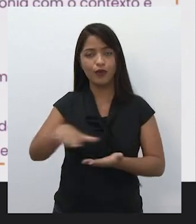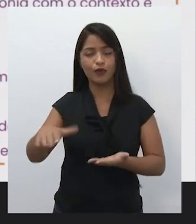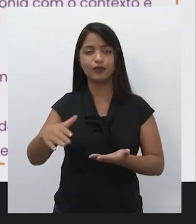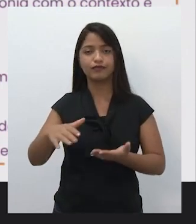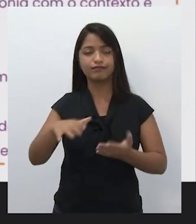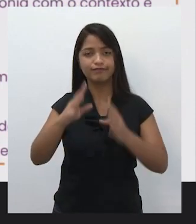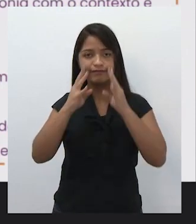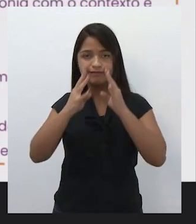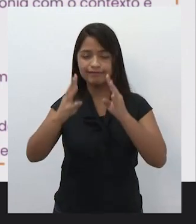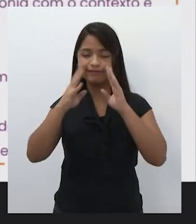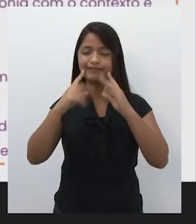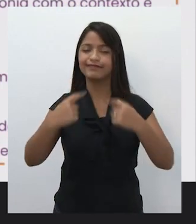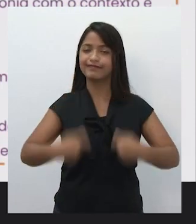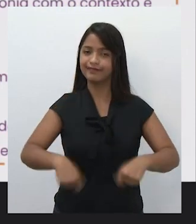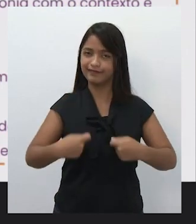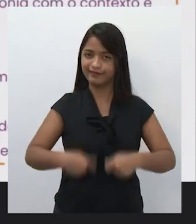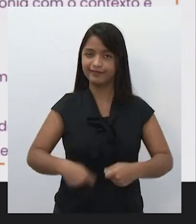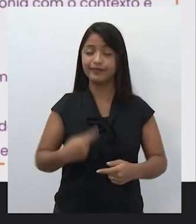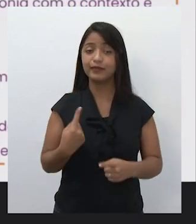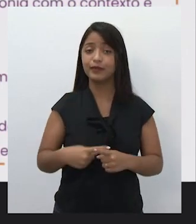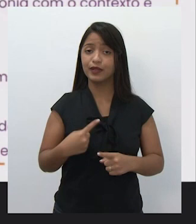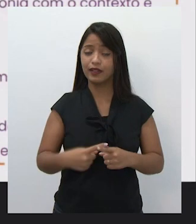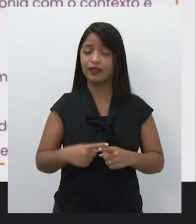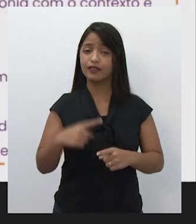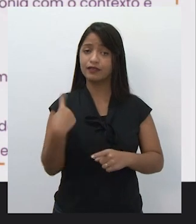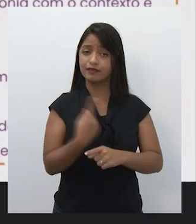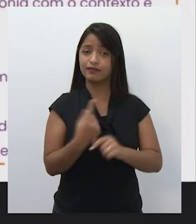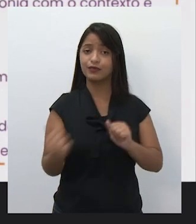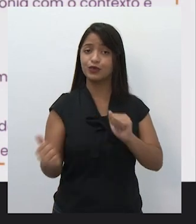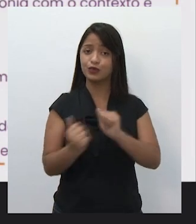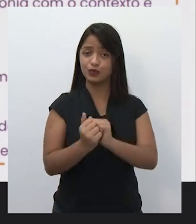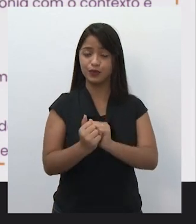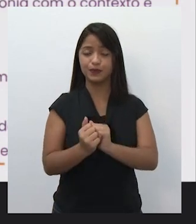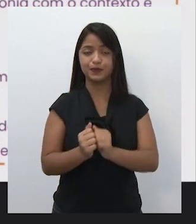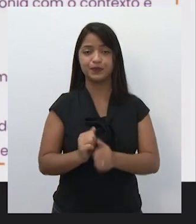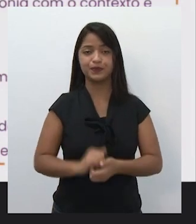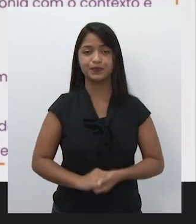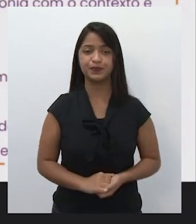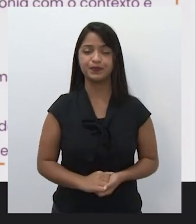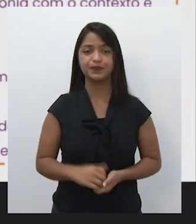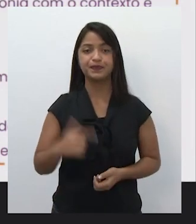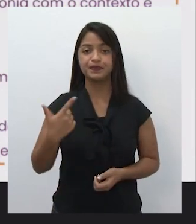Por quê? Porque nós vamos fazendo isso junto com esse contexto. E eu